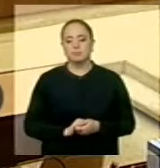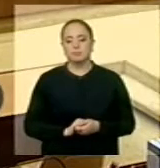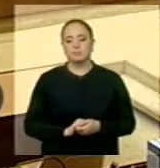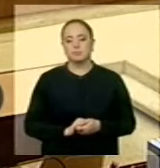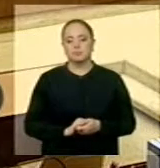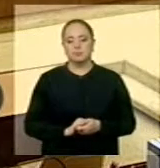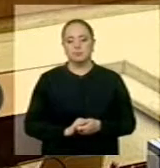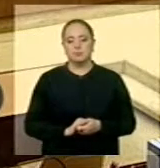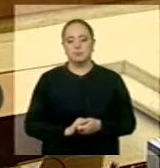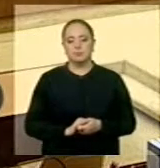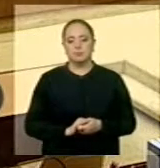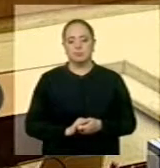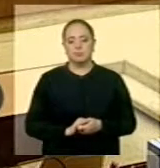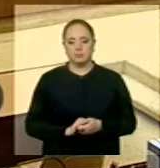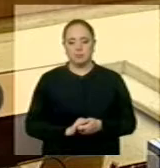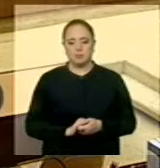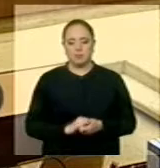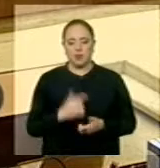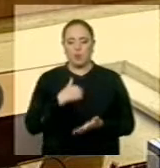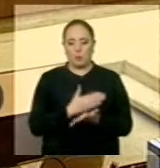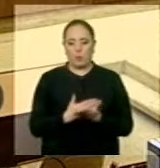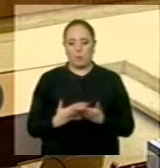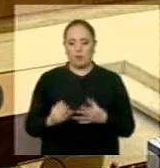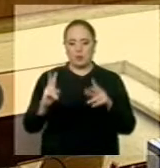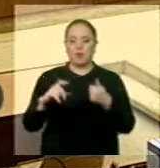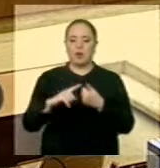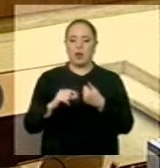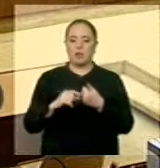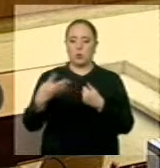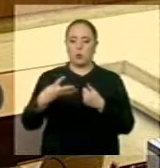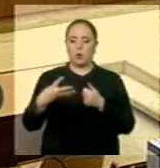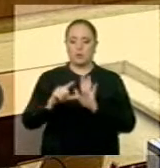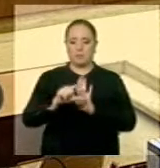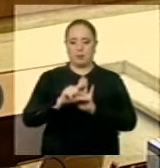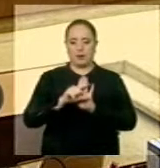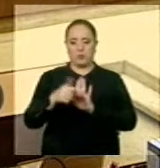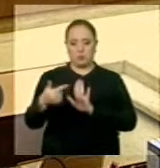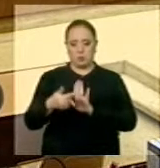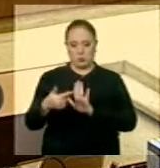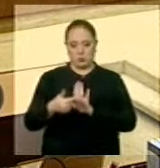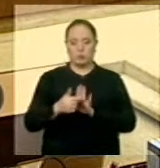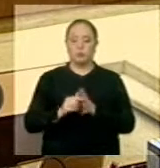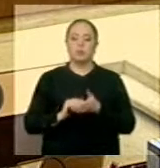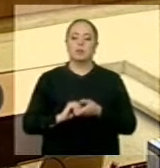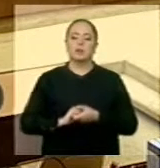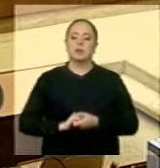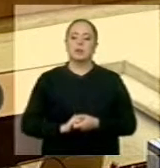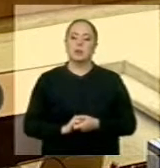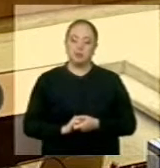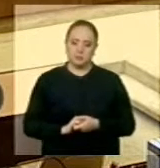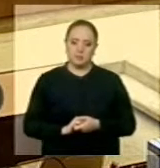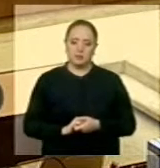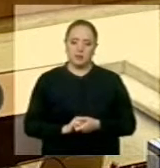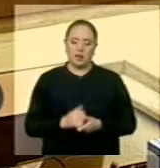começar em relação ao artigo 4º, parágrafo, segundo, eu entendo, e